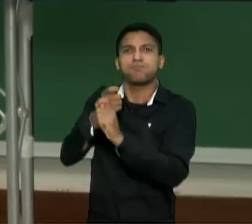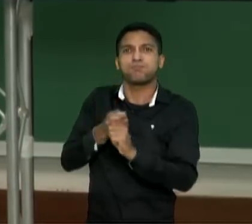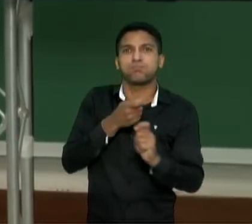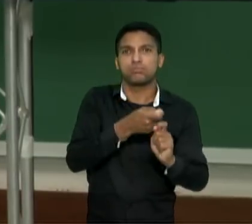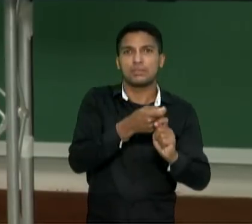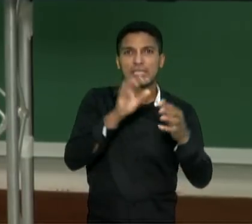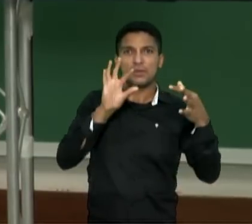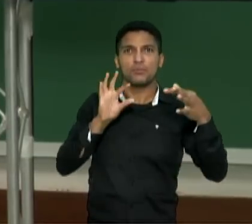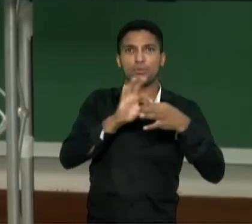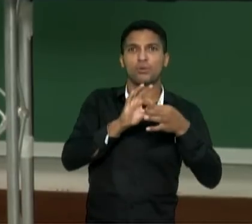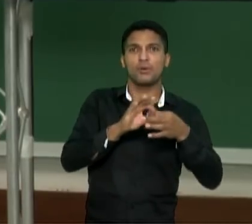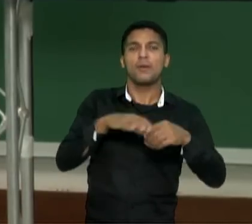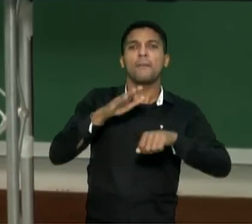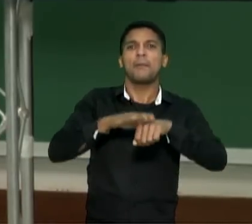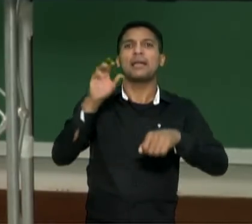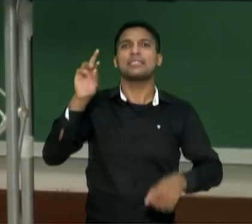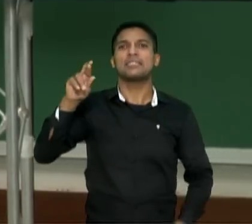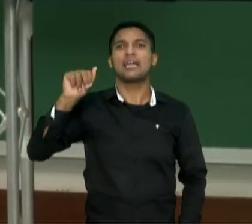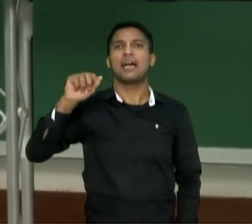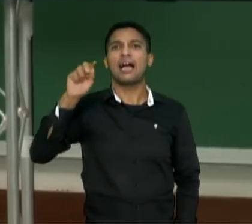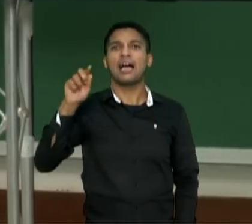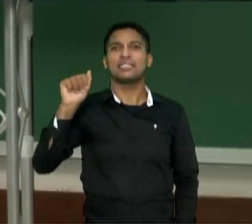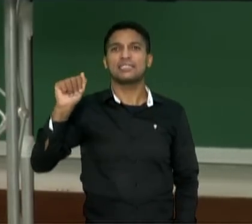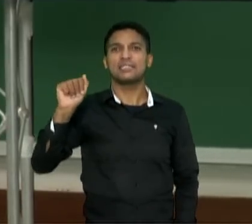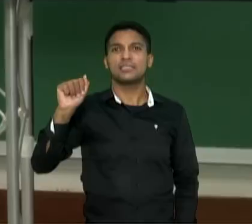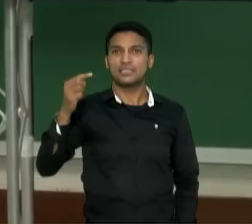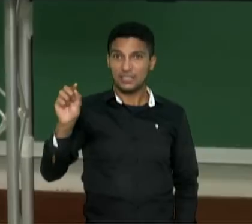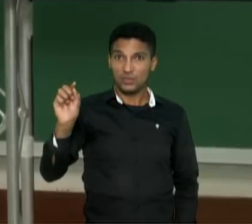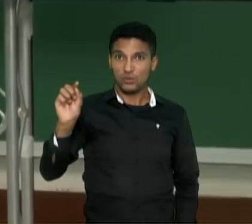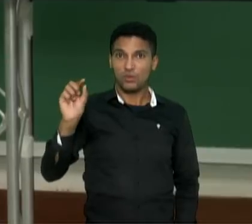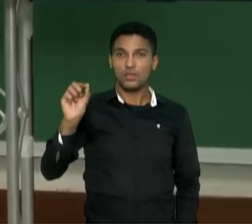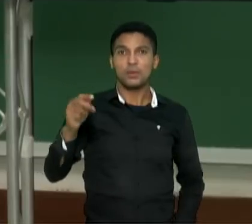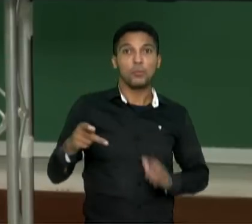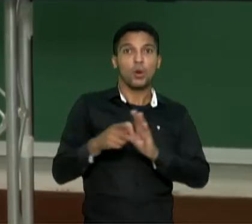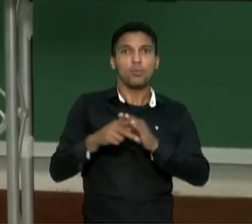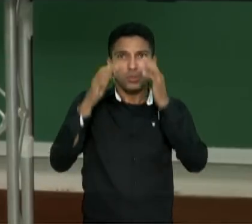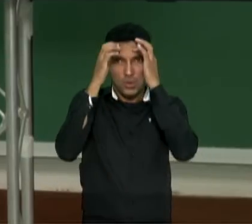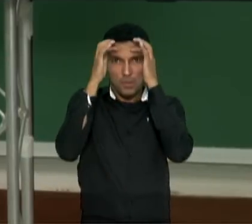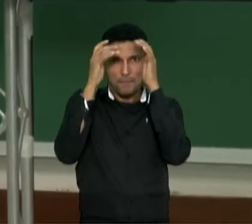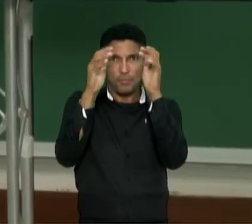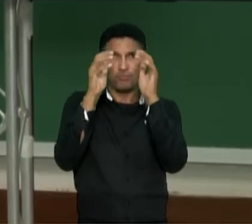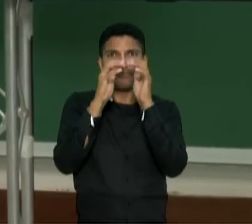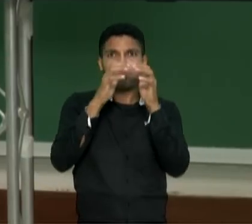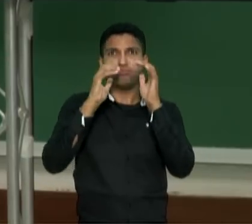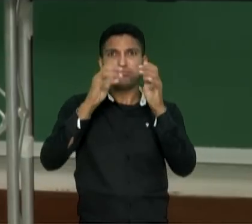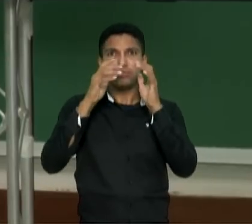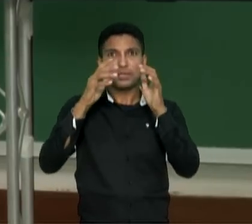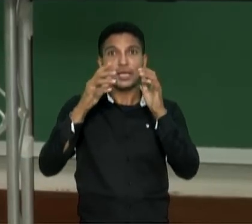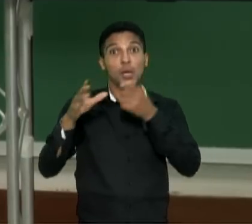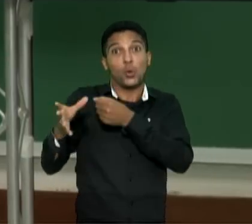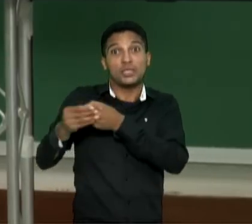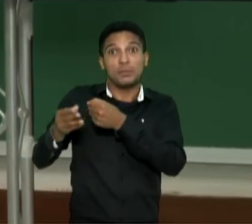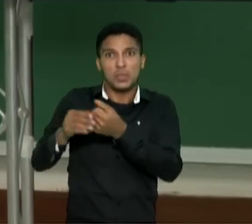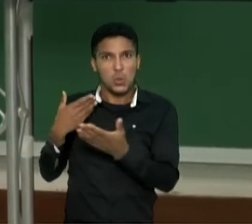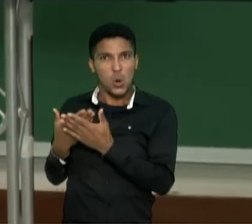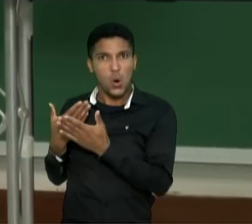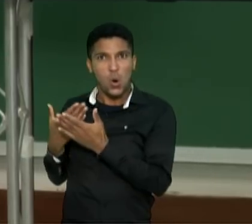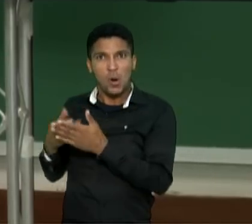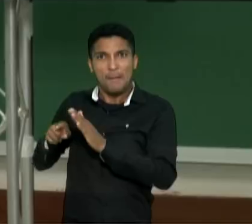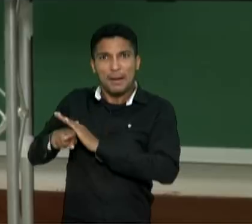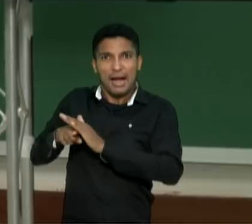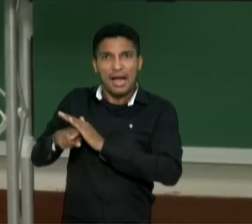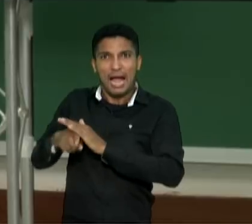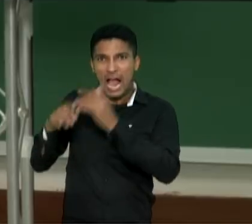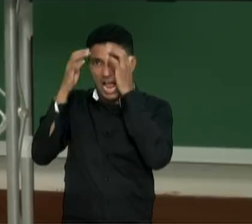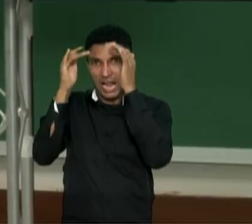assim, quando se age com a mente. A observação, a lógica, a coerência, o conhecimento científico. Então,